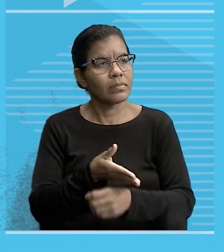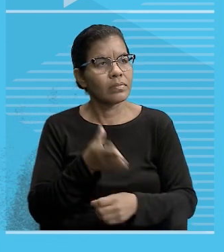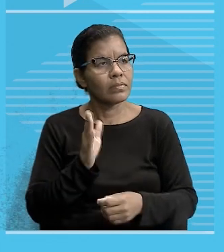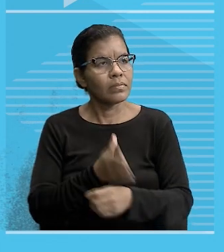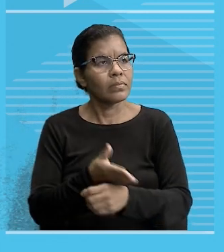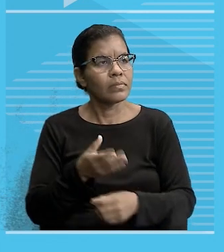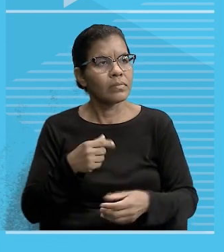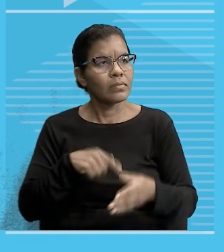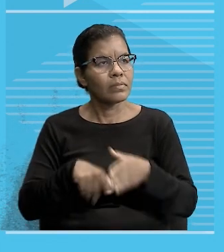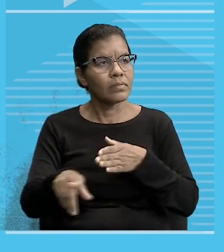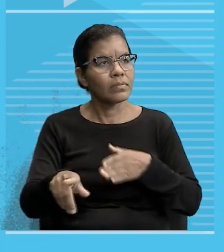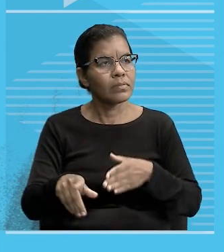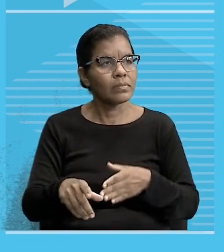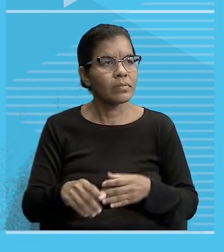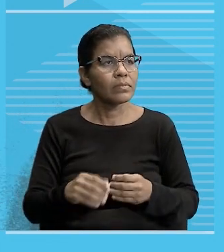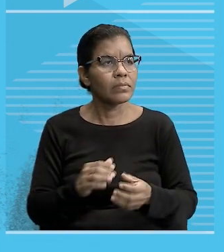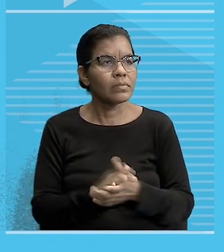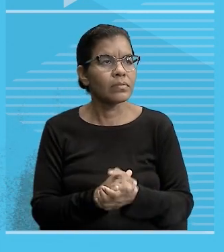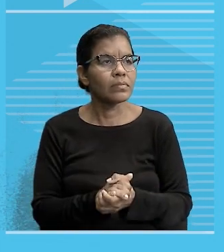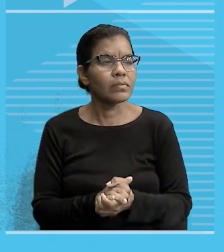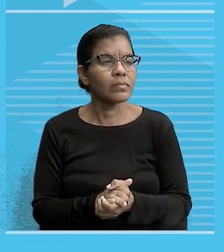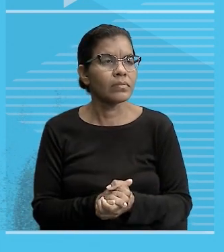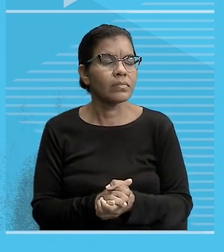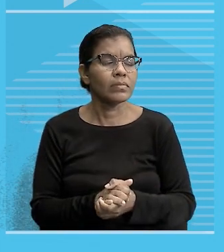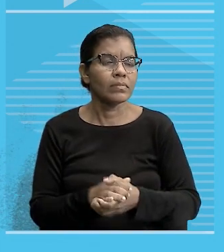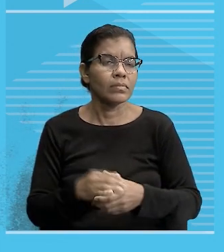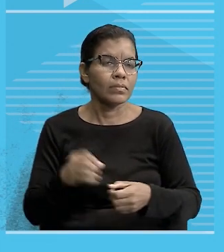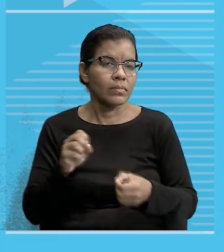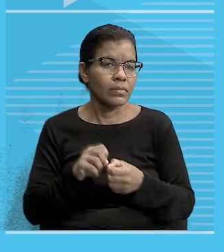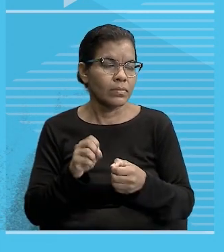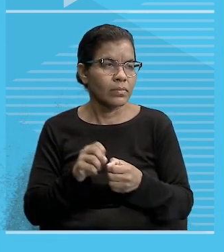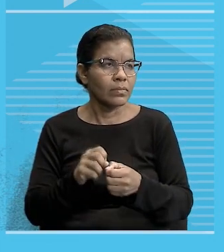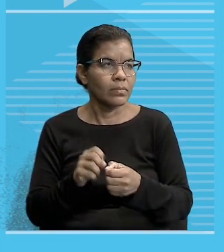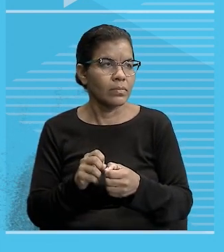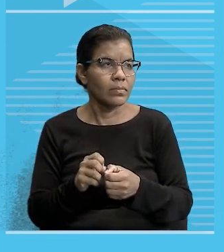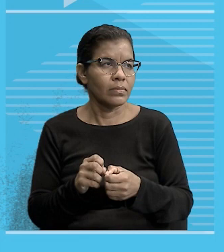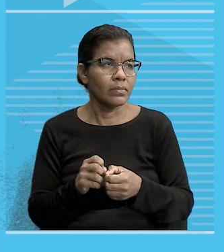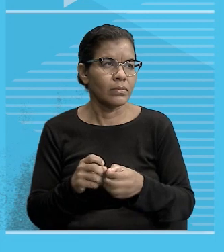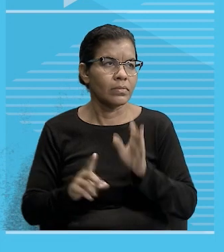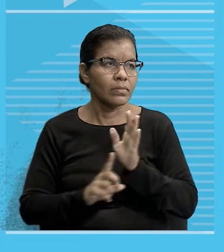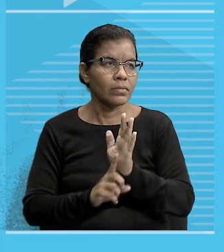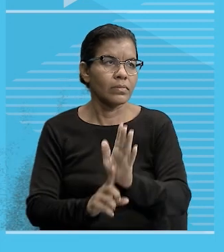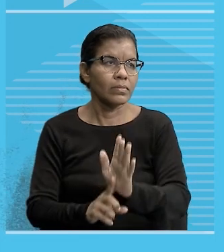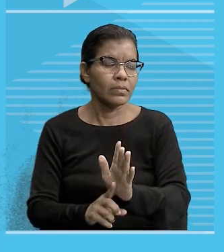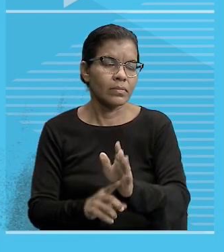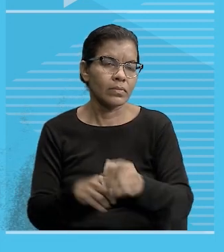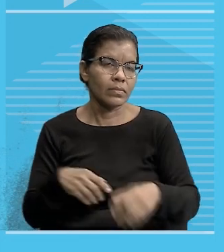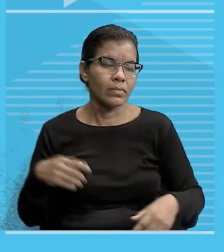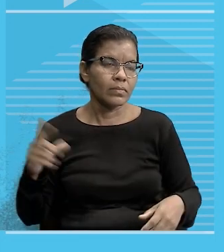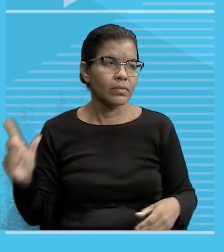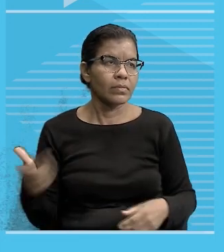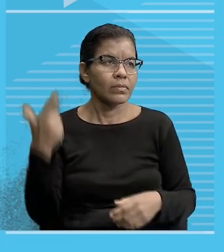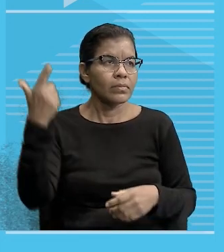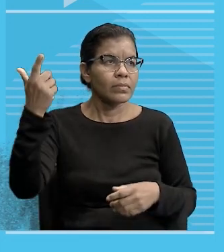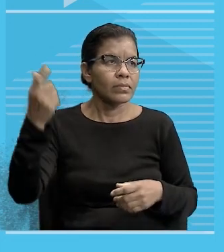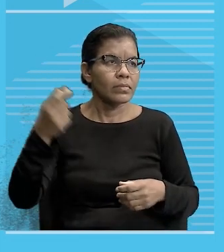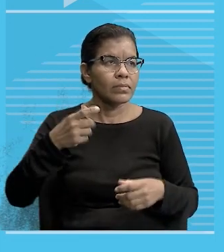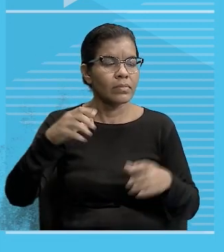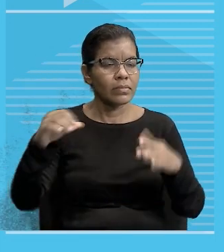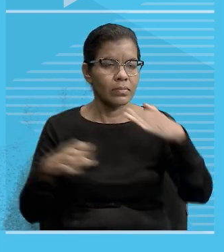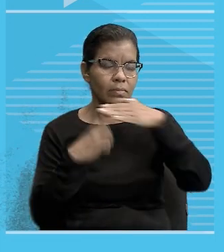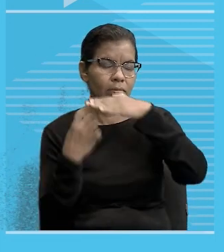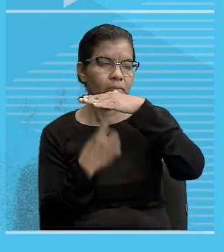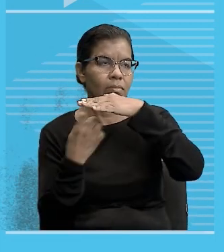e saídas que flui entre as funções e mostrando que está acontecendo na